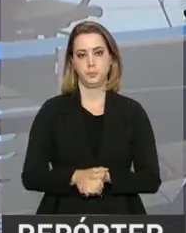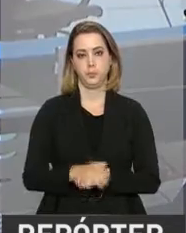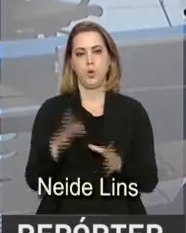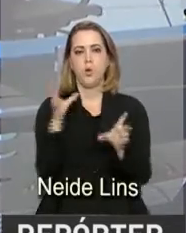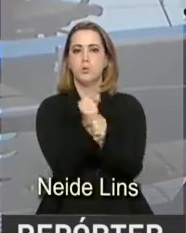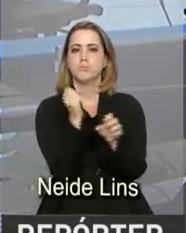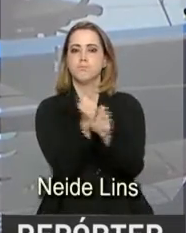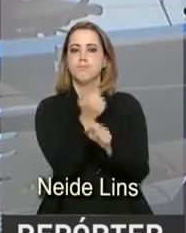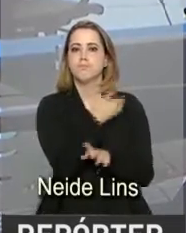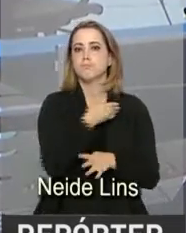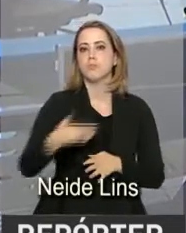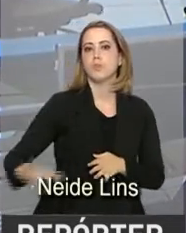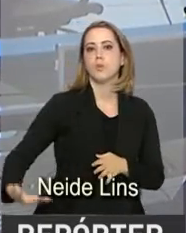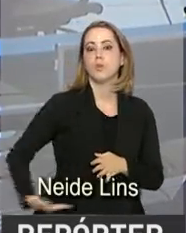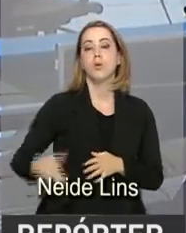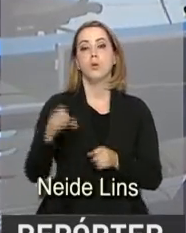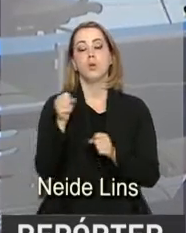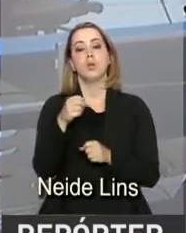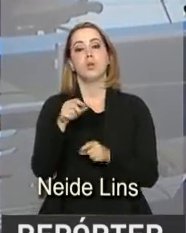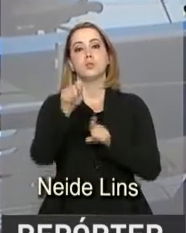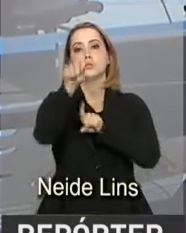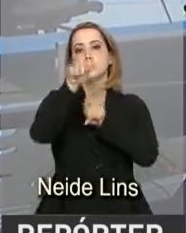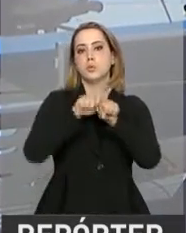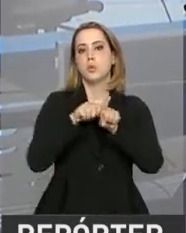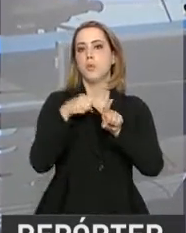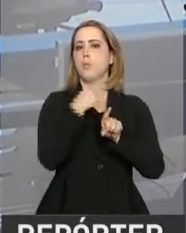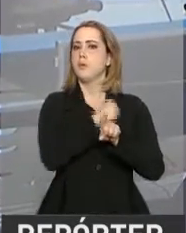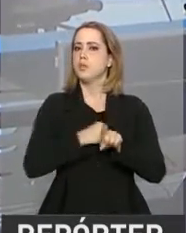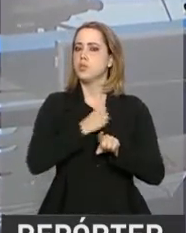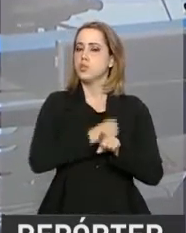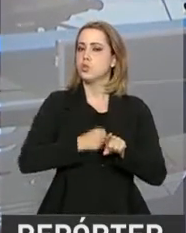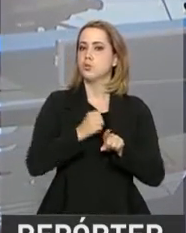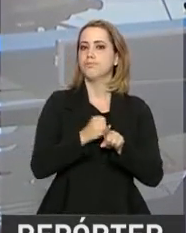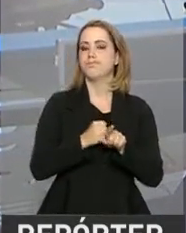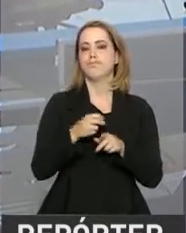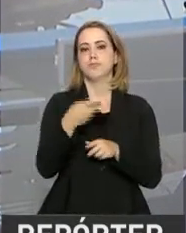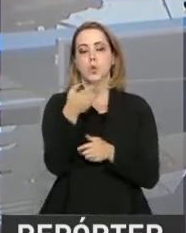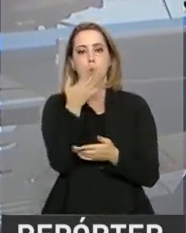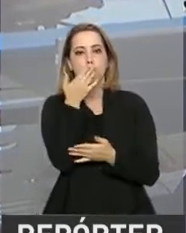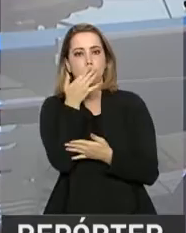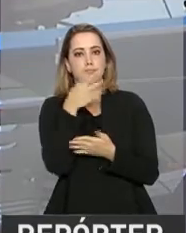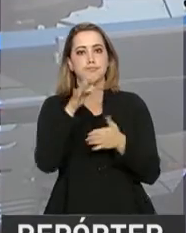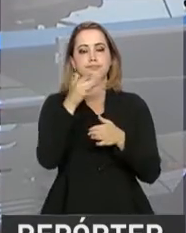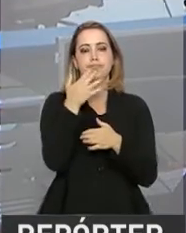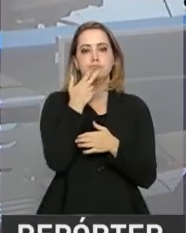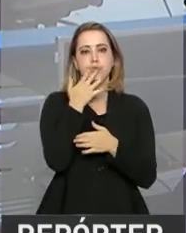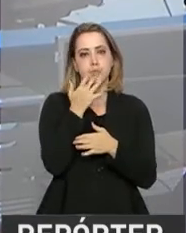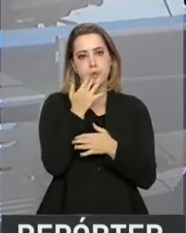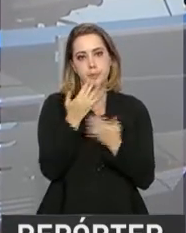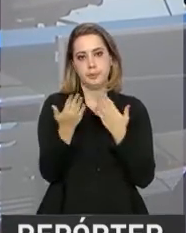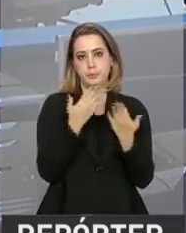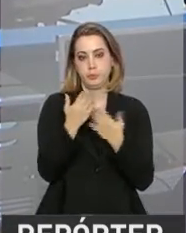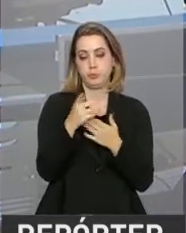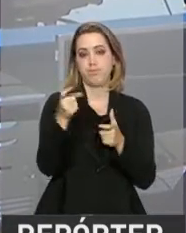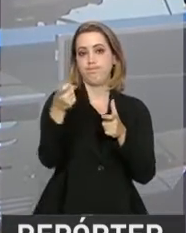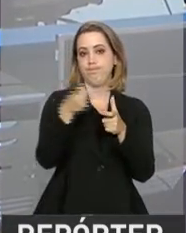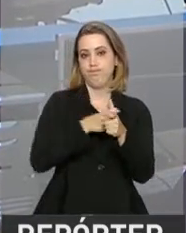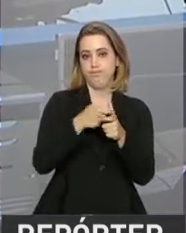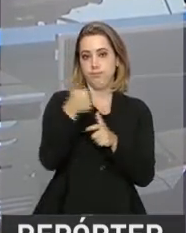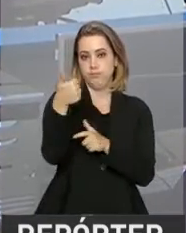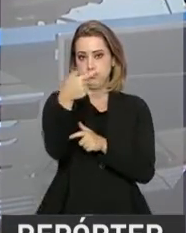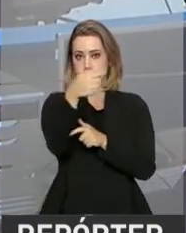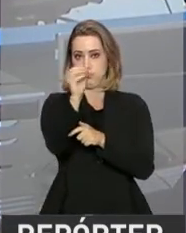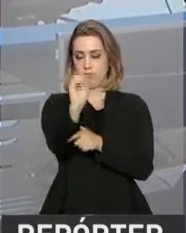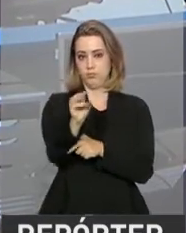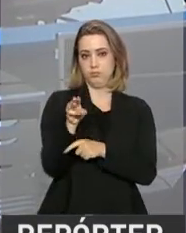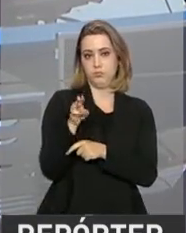contas do governo fecharam o mês de agosto no vermelho e a expectativa para o fim do ano é de um déficit de 170 bilhões de reais.